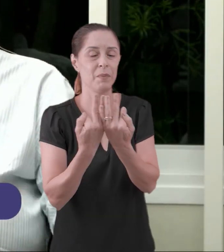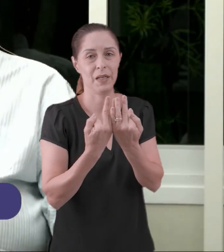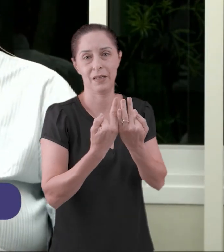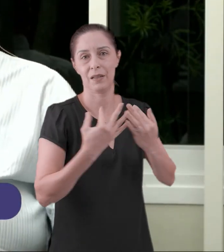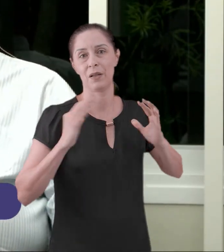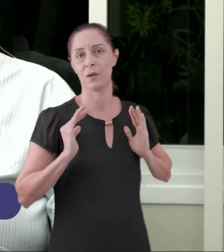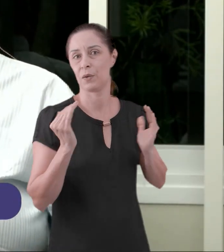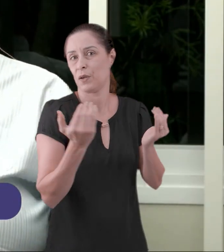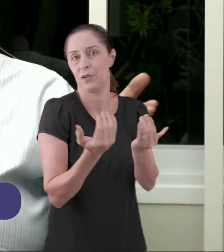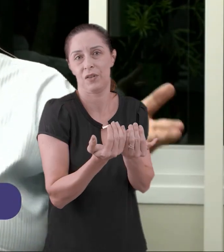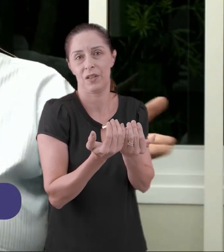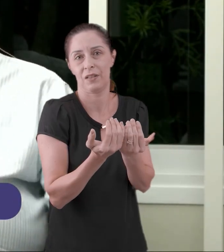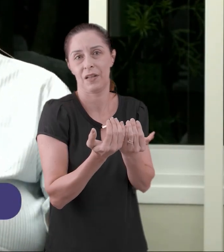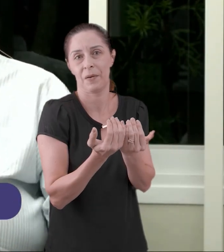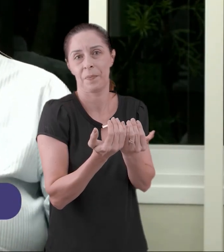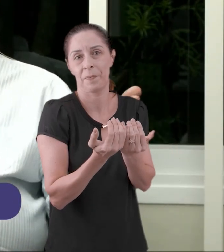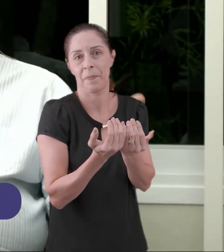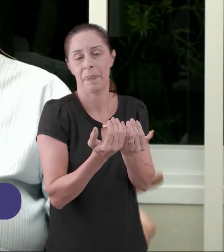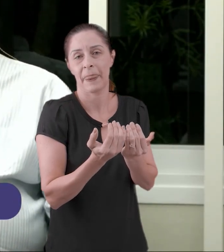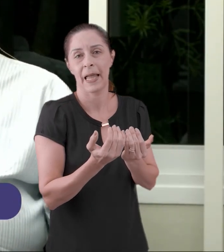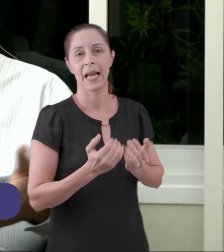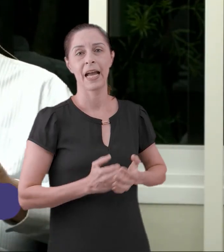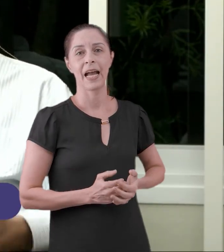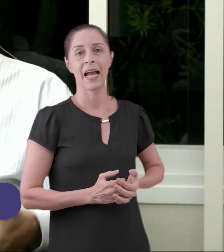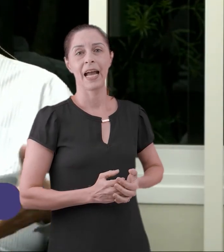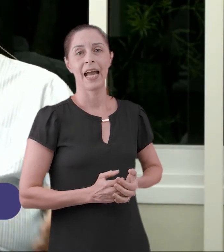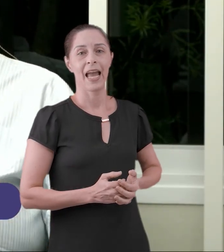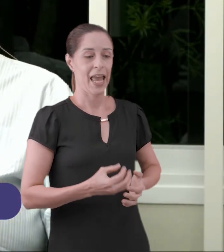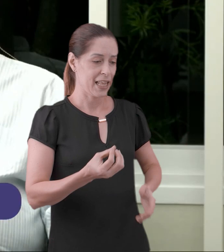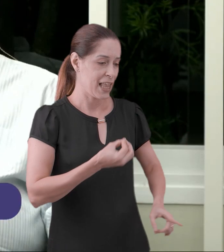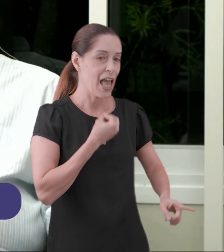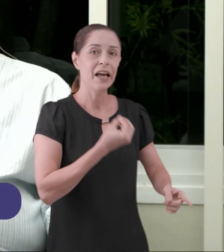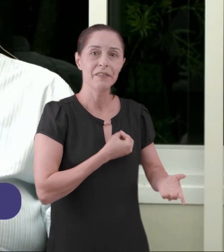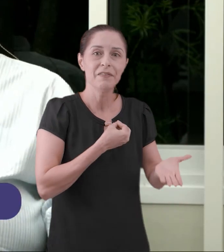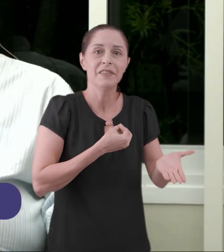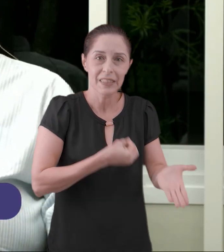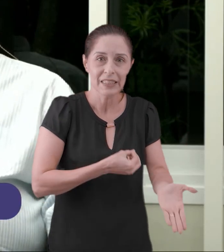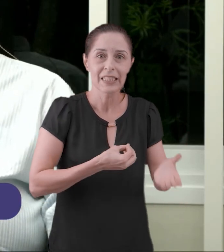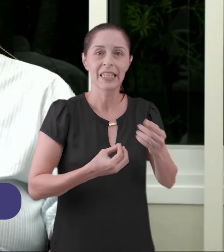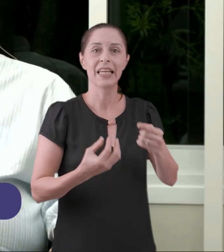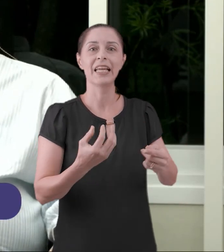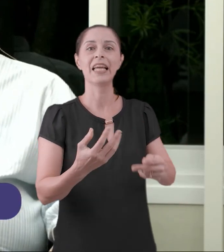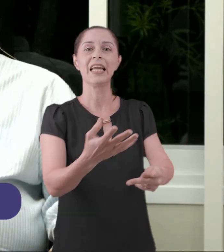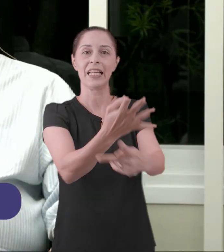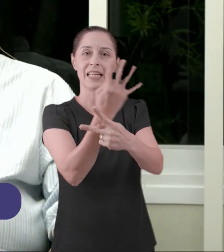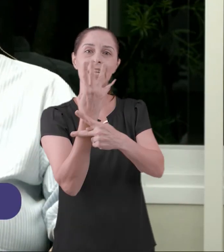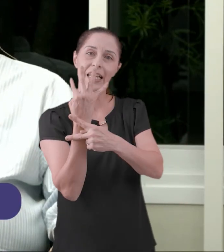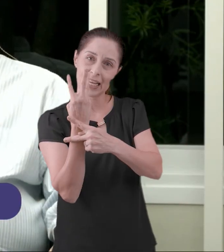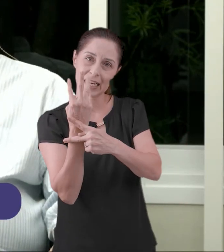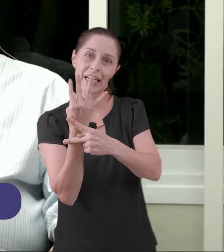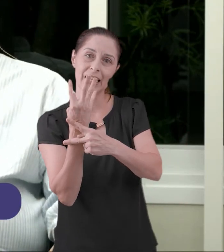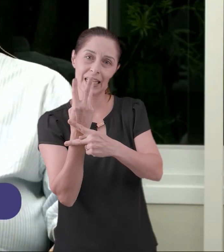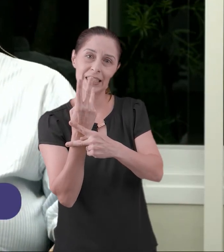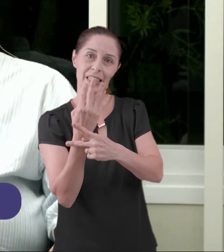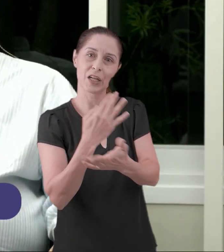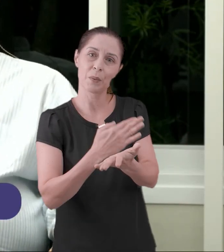teórica, não. Isso aqui é algo que elas já estão vivenciando aqui na igreja desde o ano de 2018,